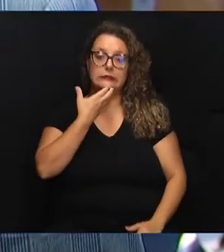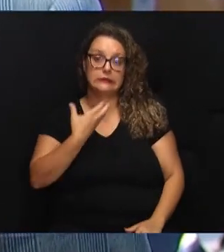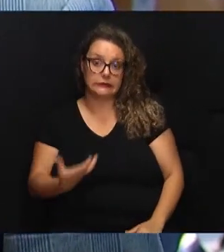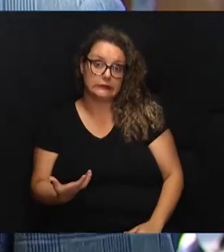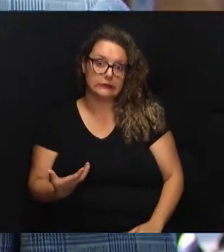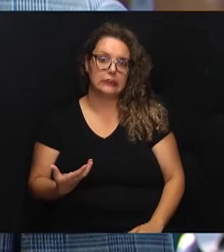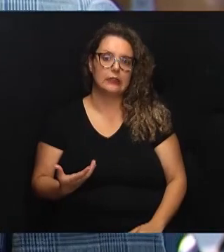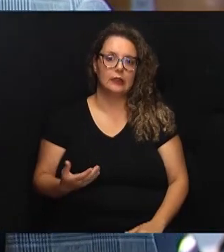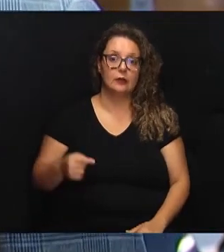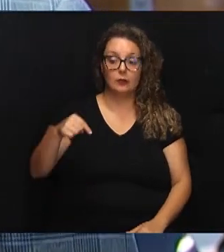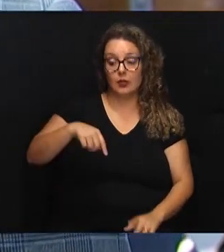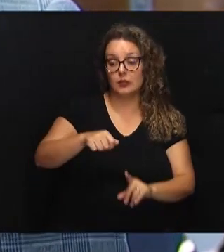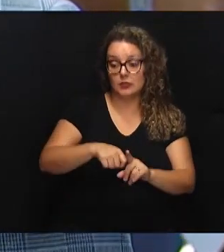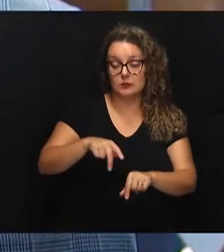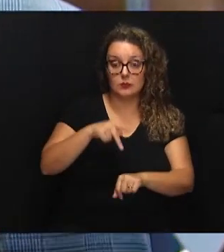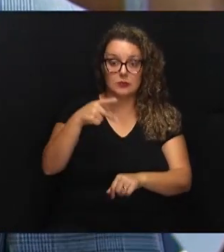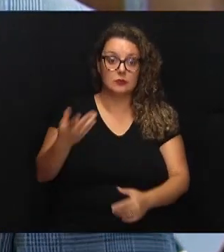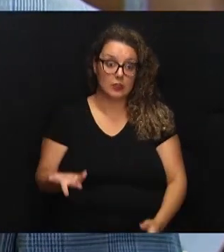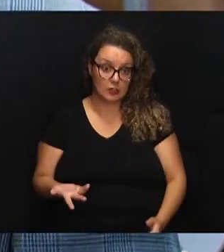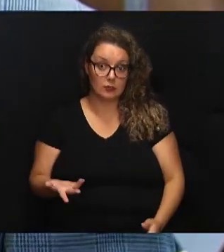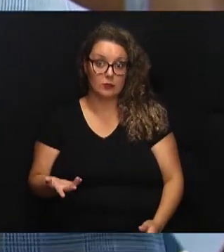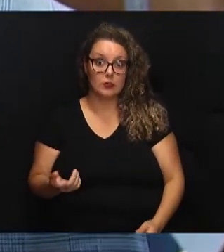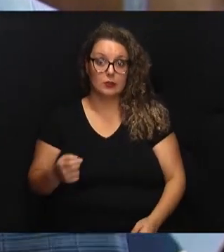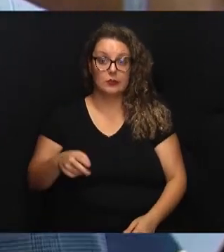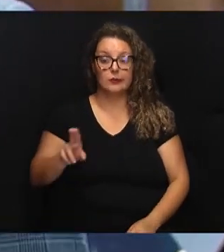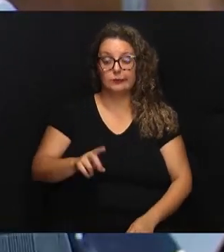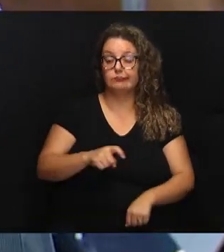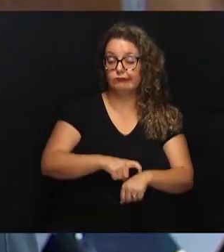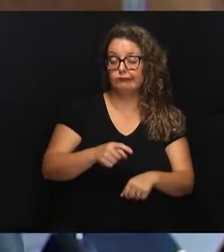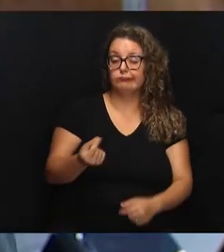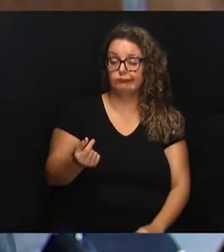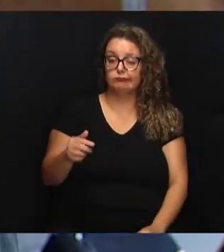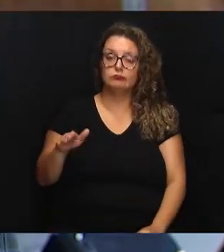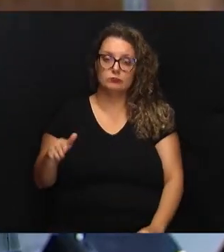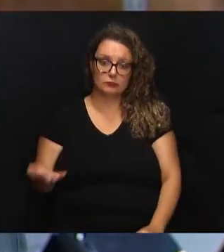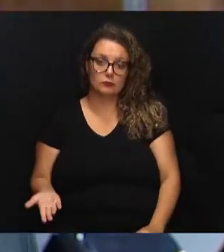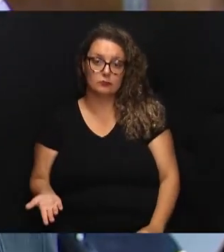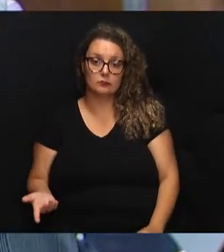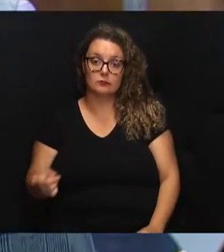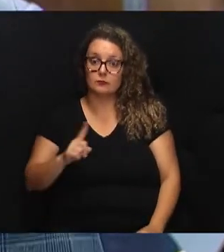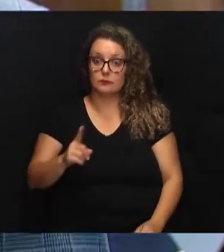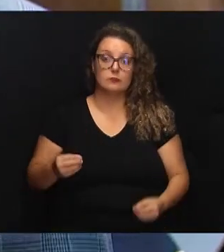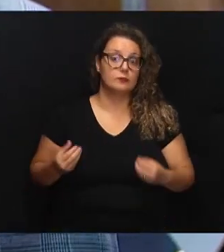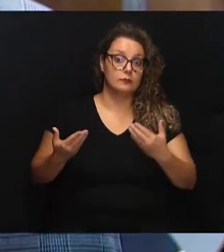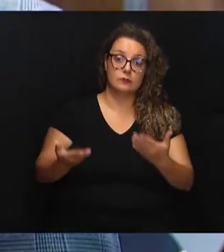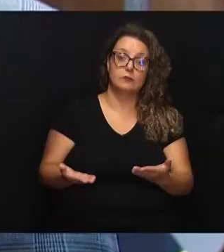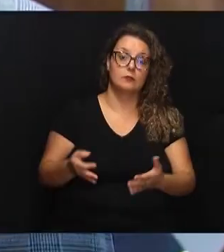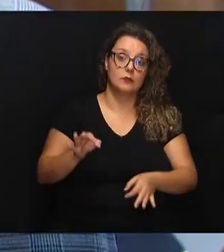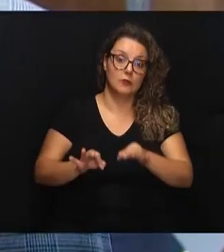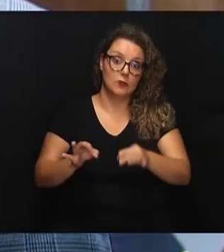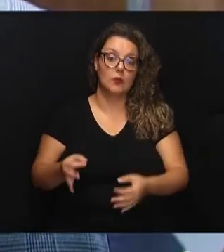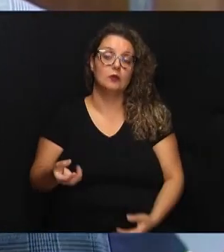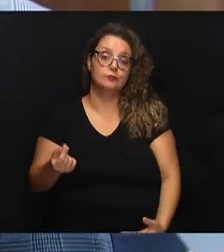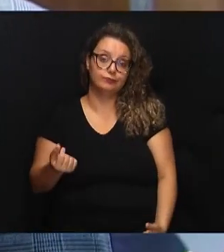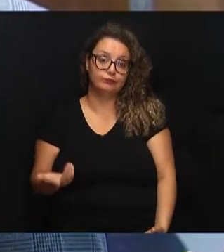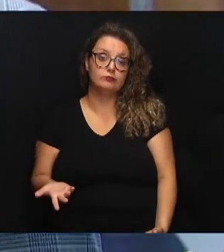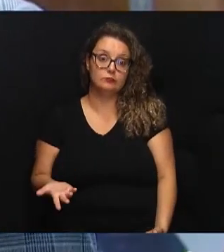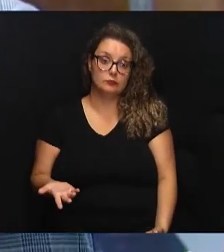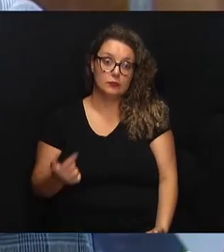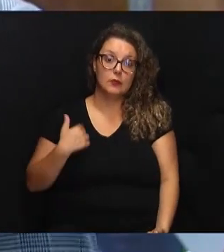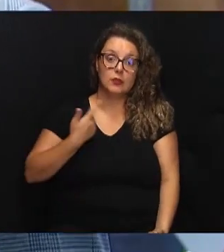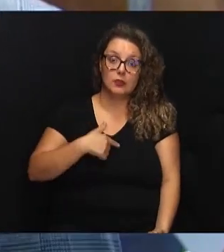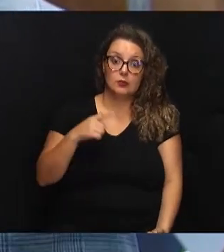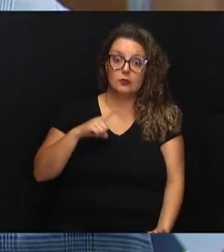dia, empresas que utilizam desses períodos promocionais acabam não entregando o preço justo e aí a gente acaba